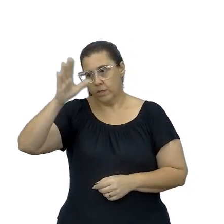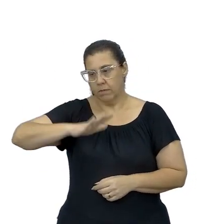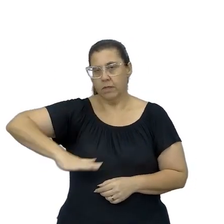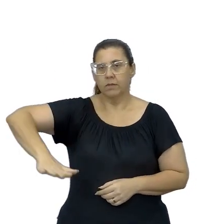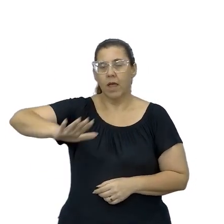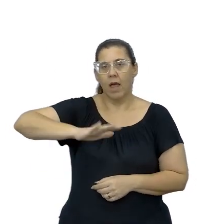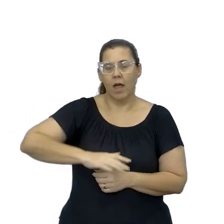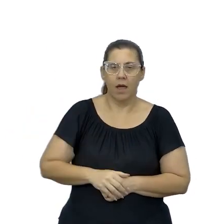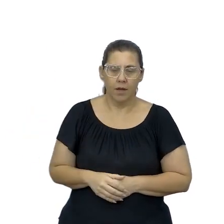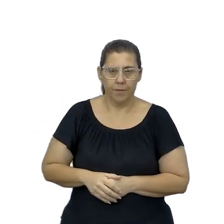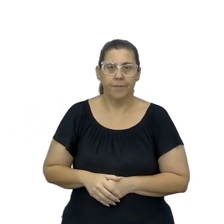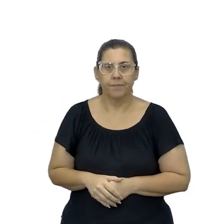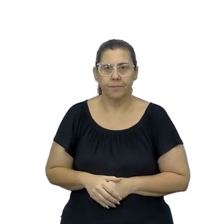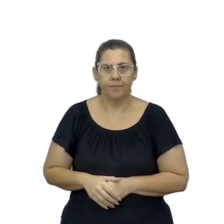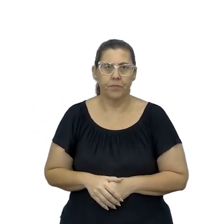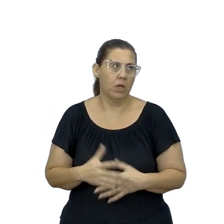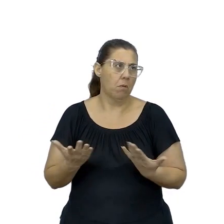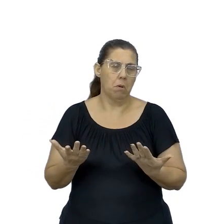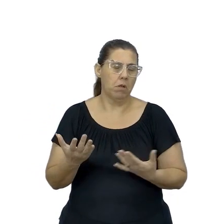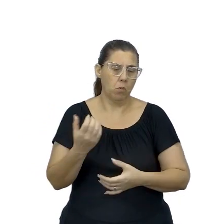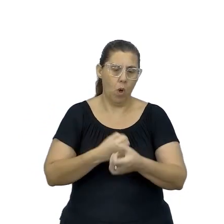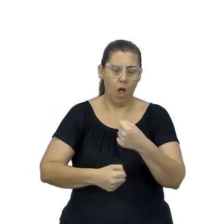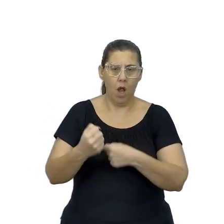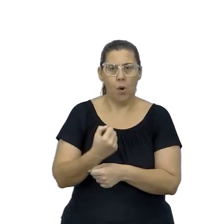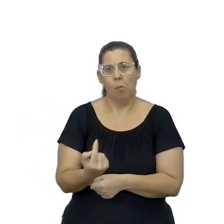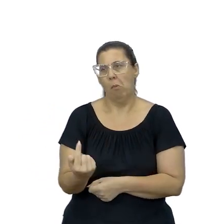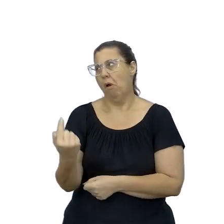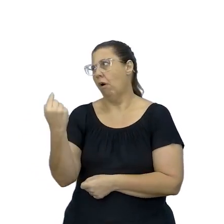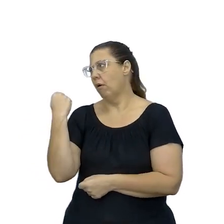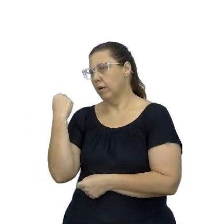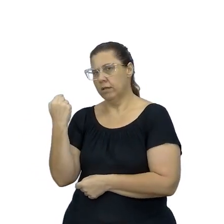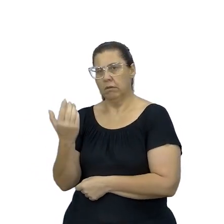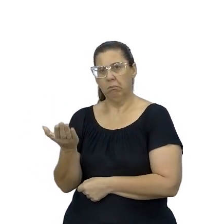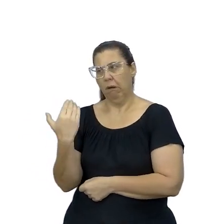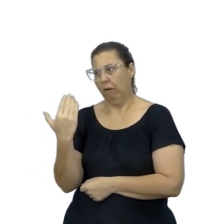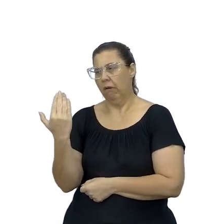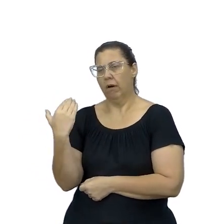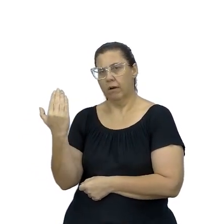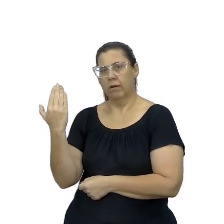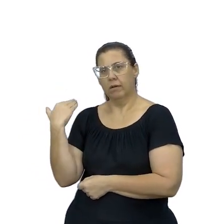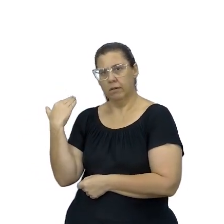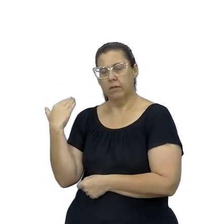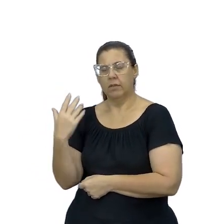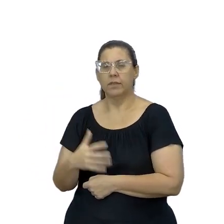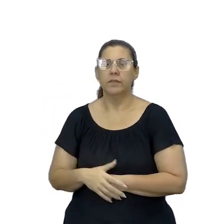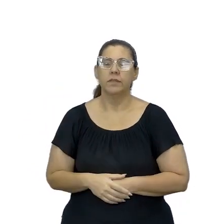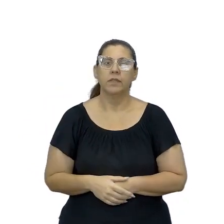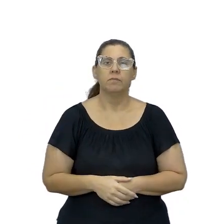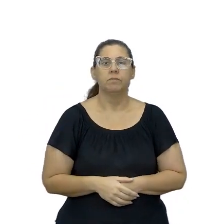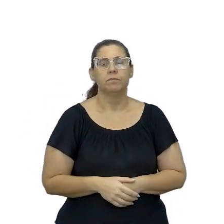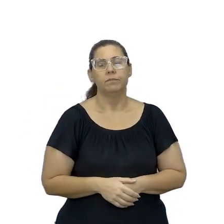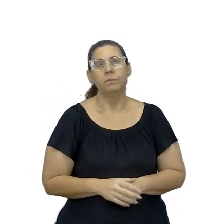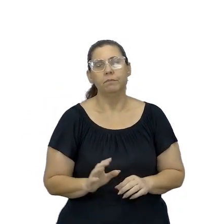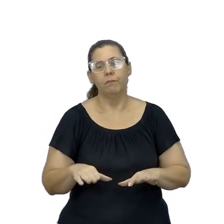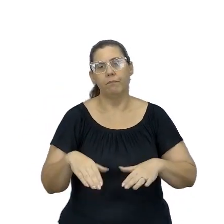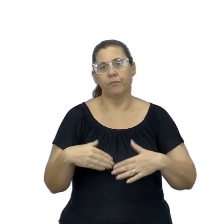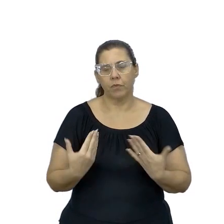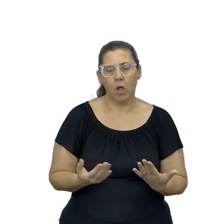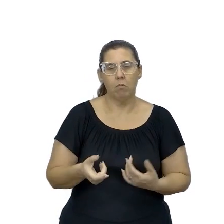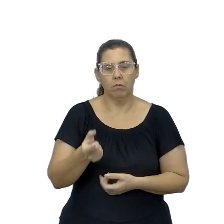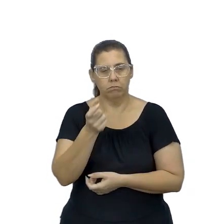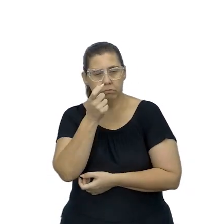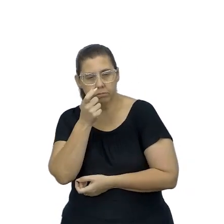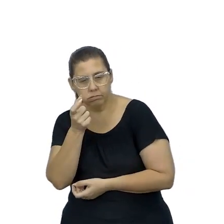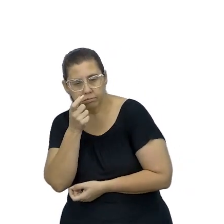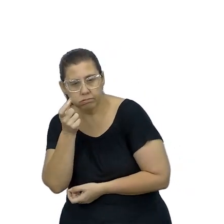né? Seja pelos anos anteriores, pelas aprendizagens que aconteceram aí em anos anteriores, seja pela